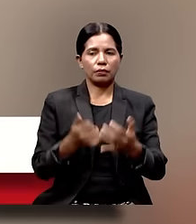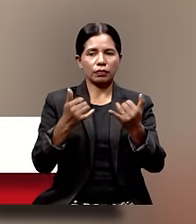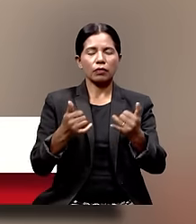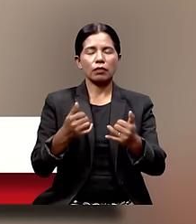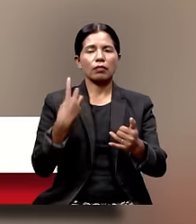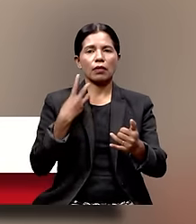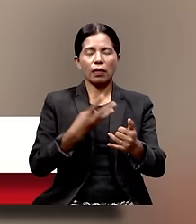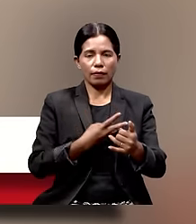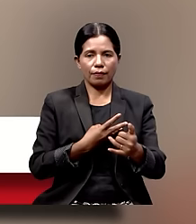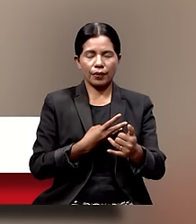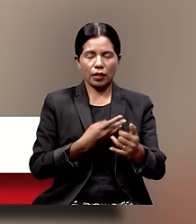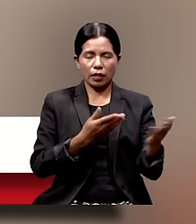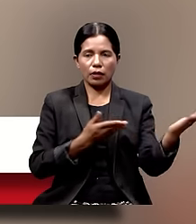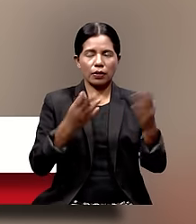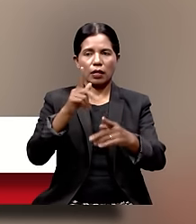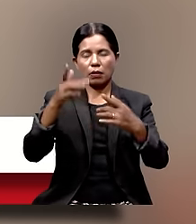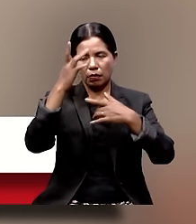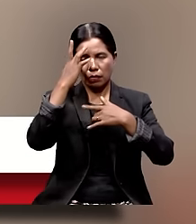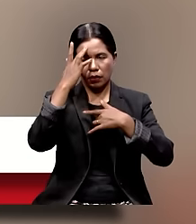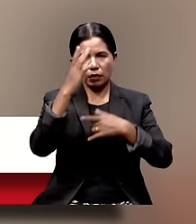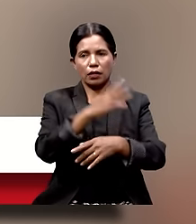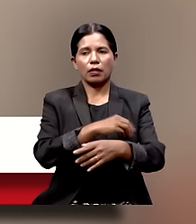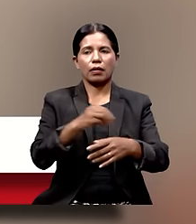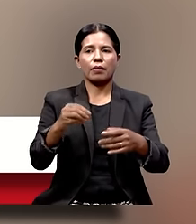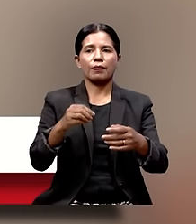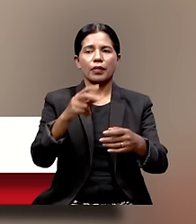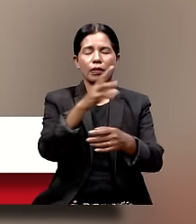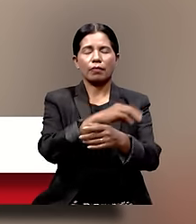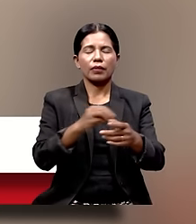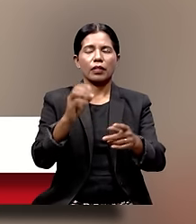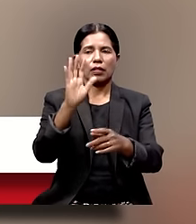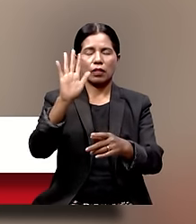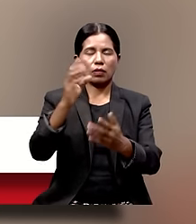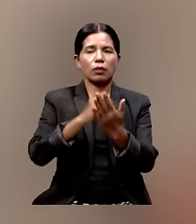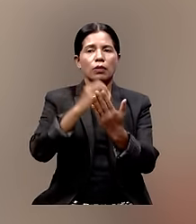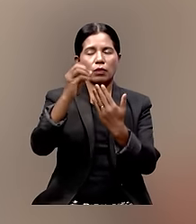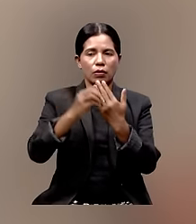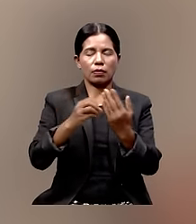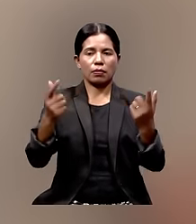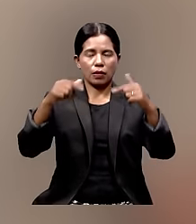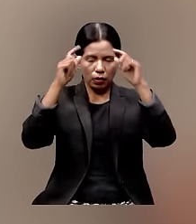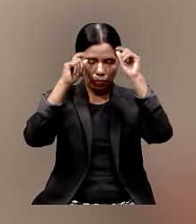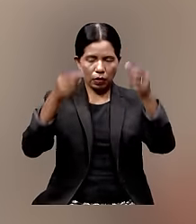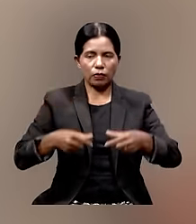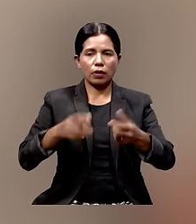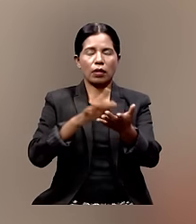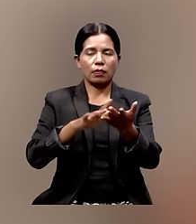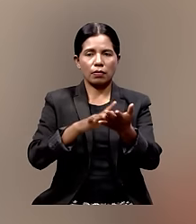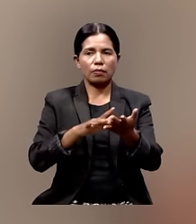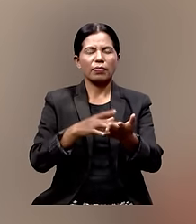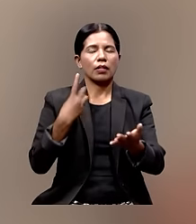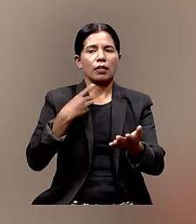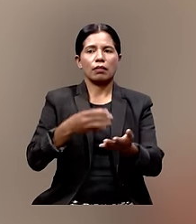roca em fila, a roca paciente, ele mesmo fila é de 5 de outubro, em fila mais Timor, em fora em Muro, mas bem em Muro, não é